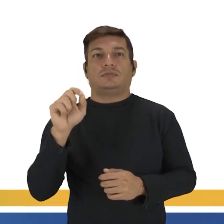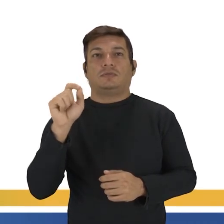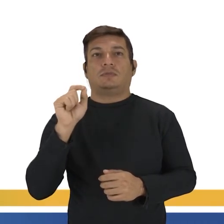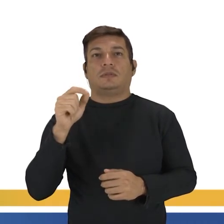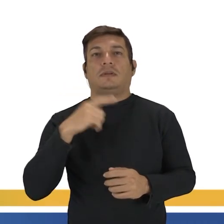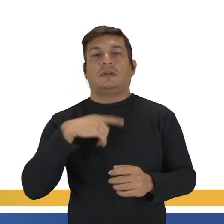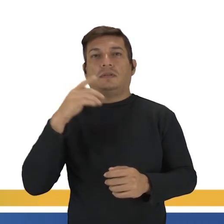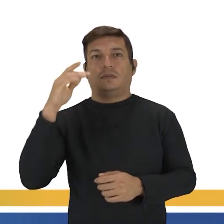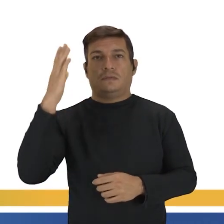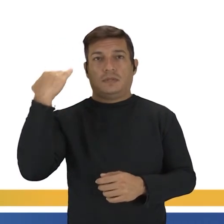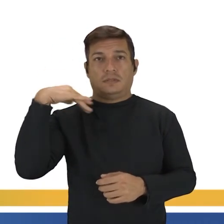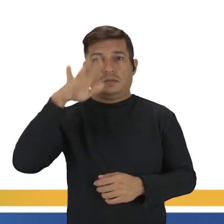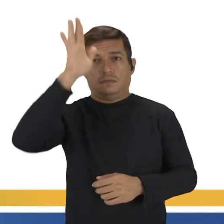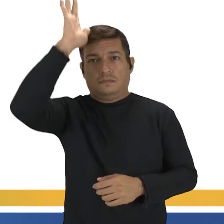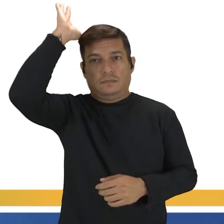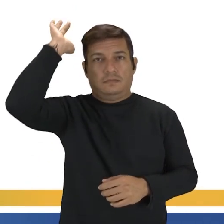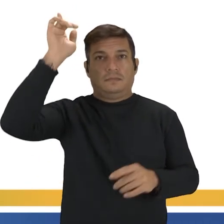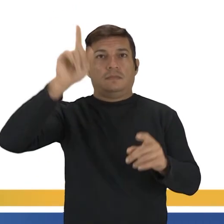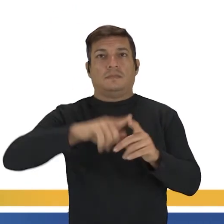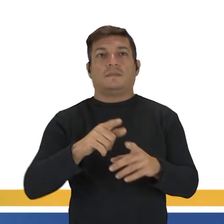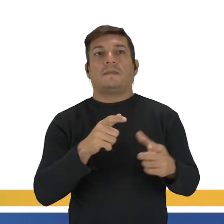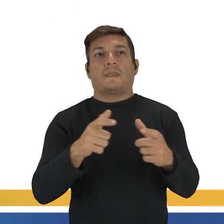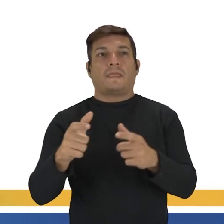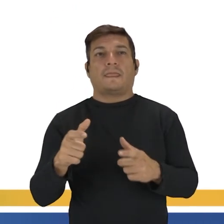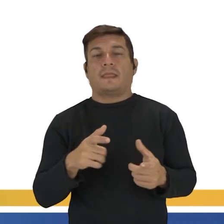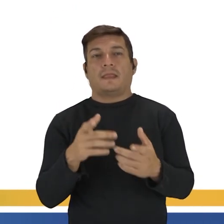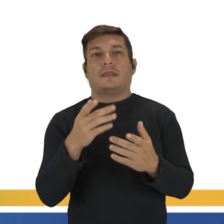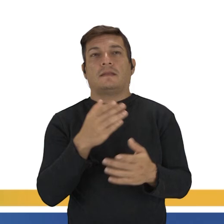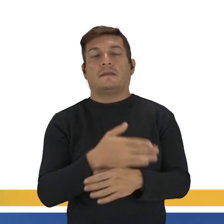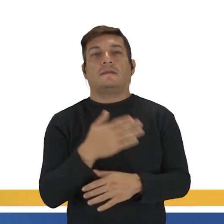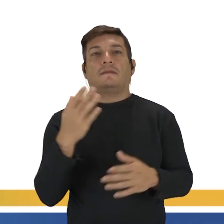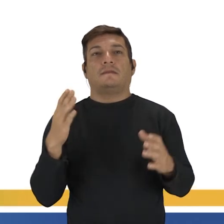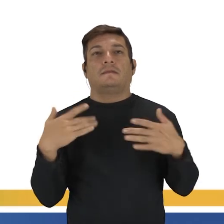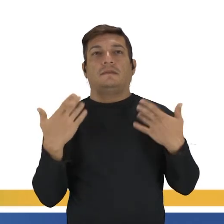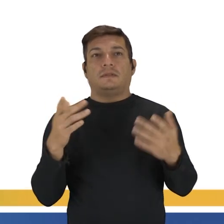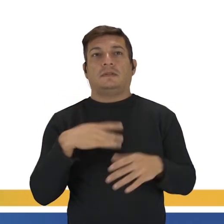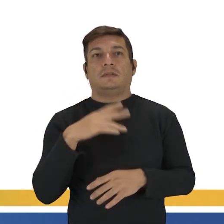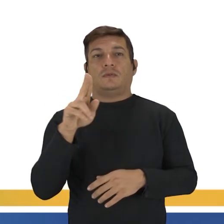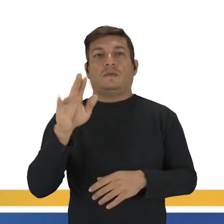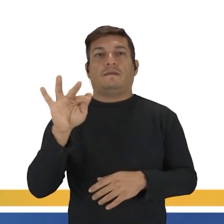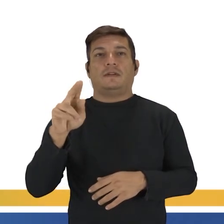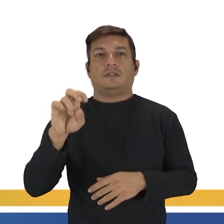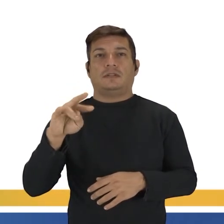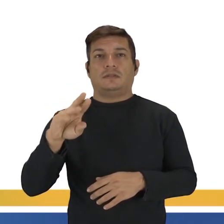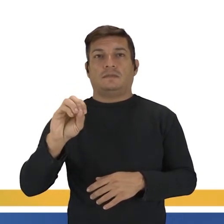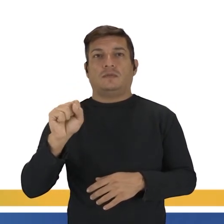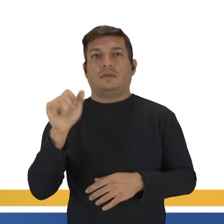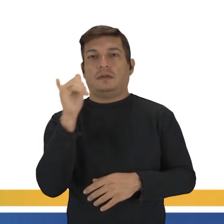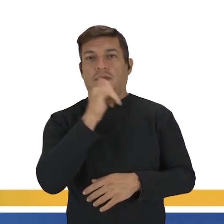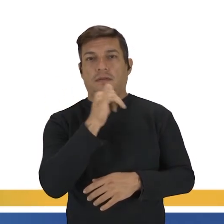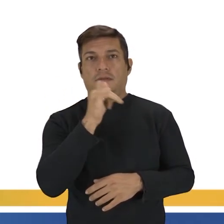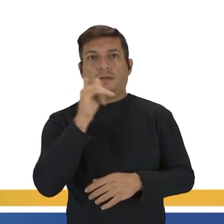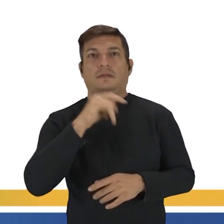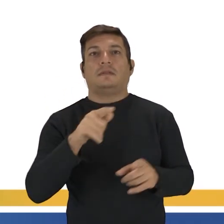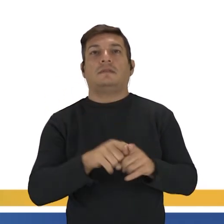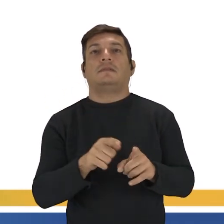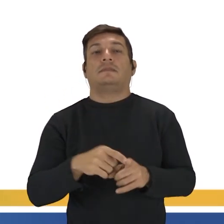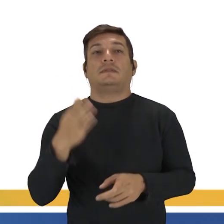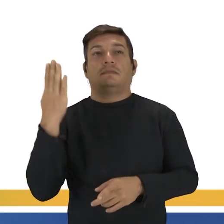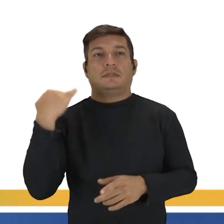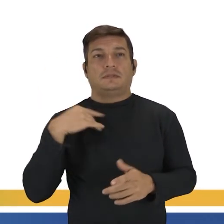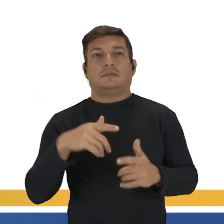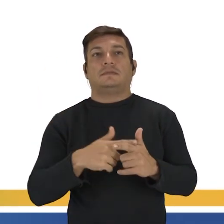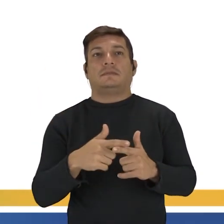e a glória do Império Romano e de espaço comemorativo do ufanismo italiano. Às sombras do